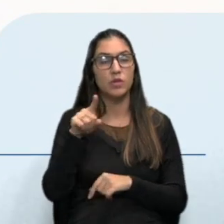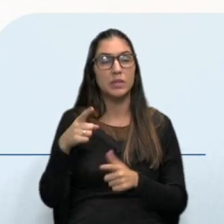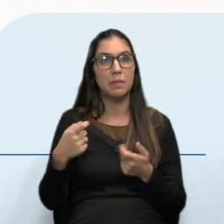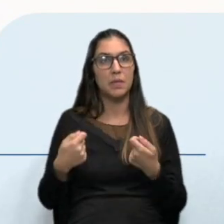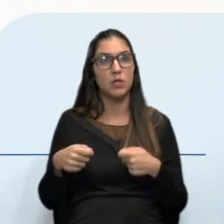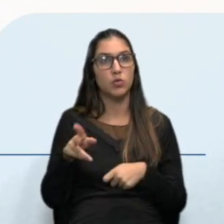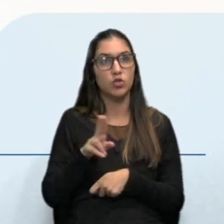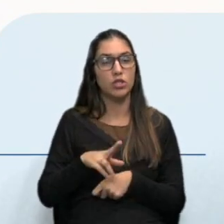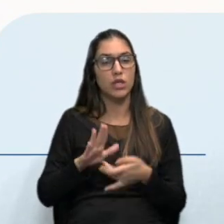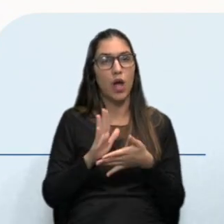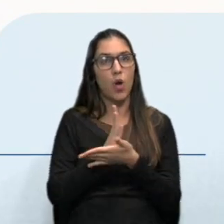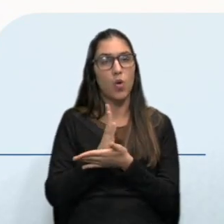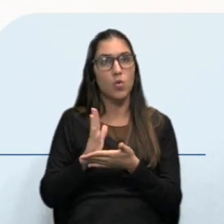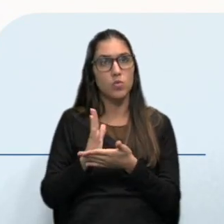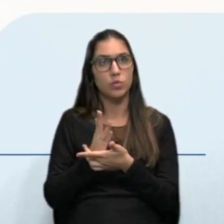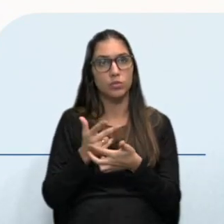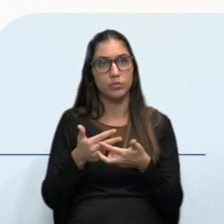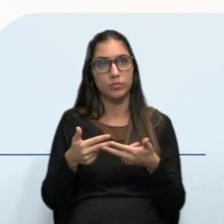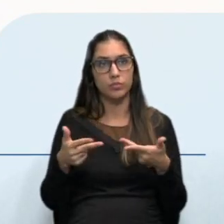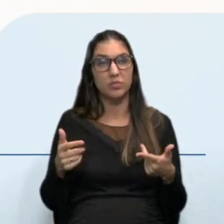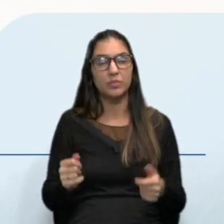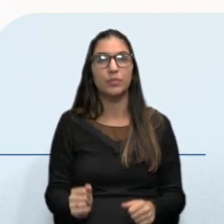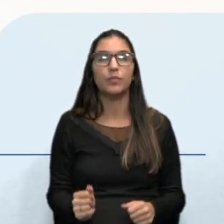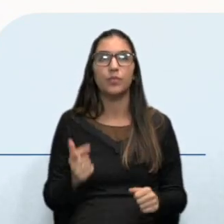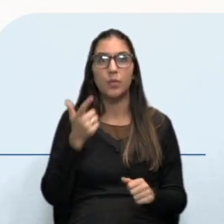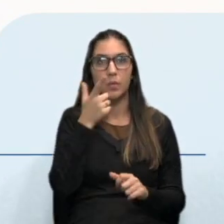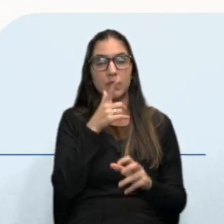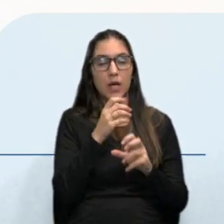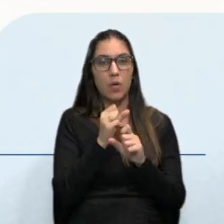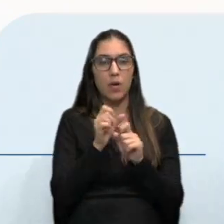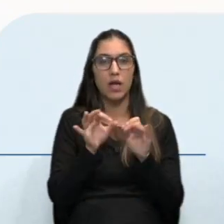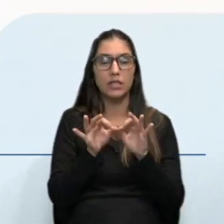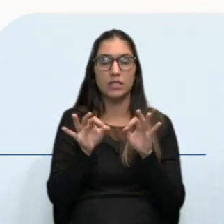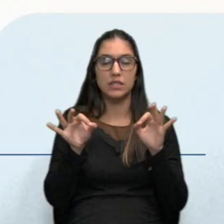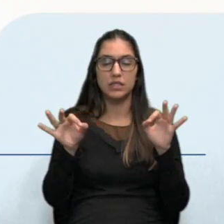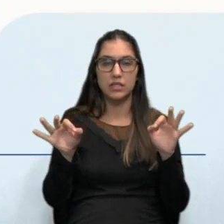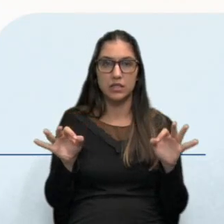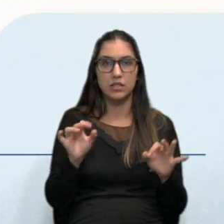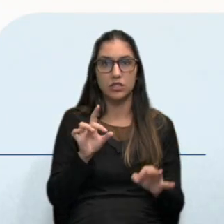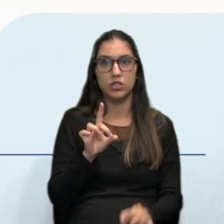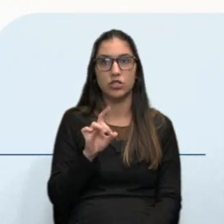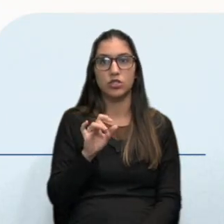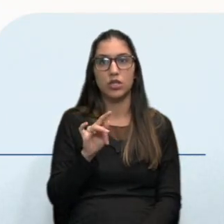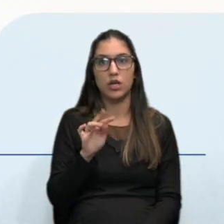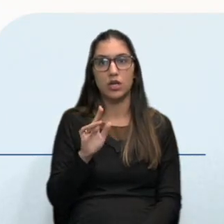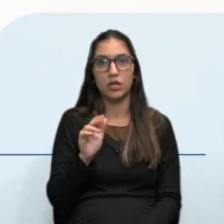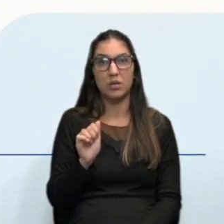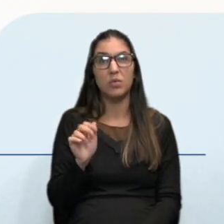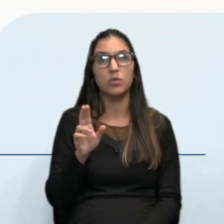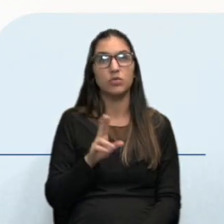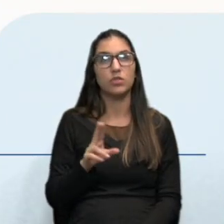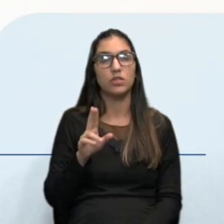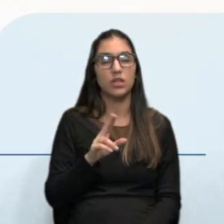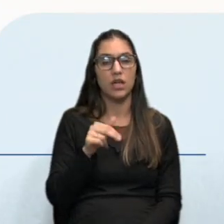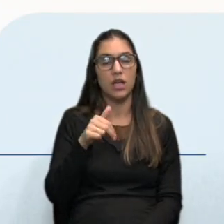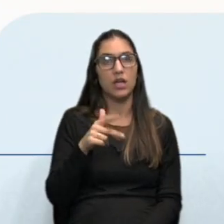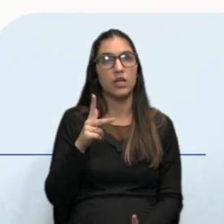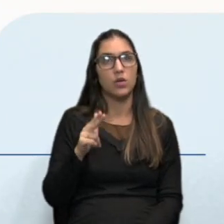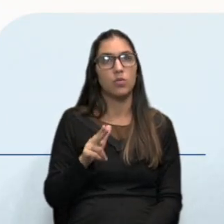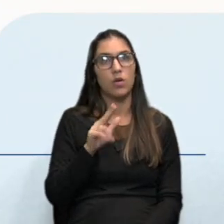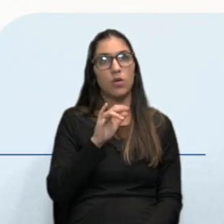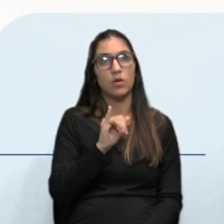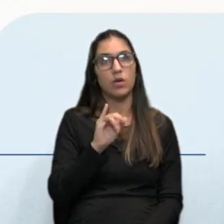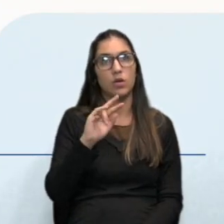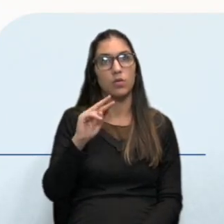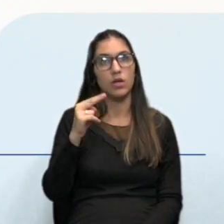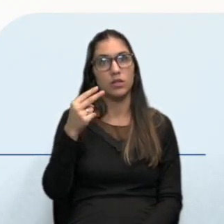utiliza alguns recursos para calcular a distância de reuso no diagrama. Você utiliza a fórmula N igual a I quadrado